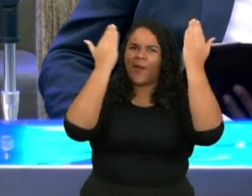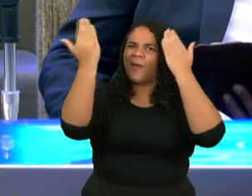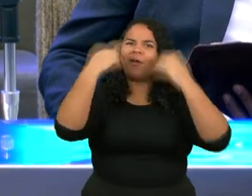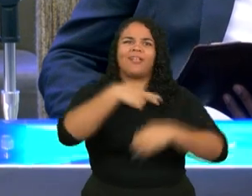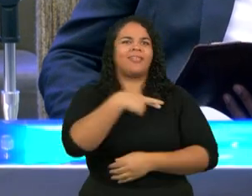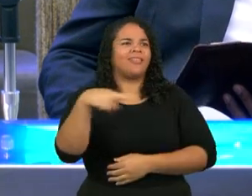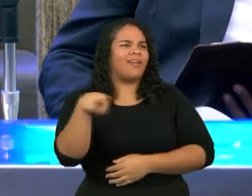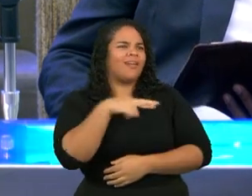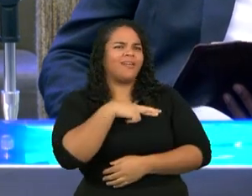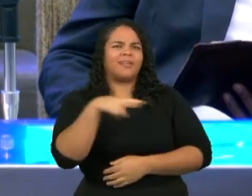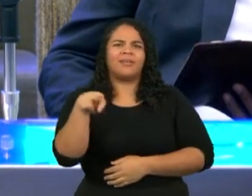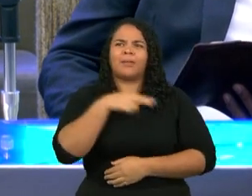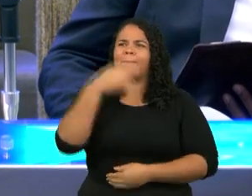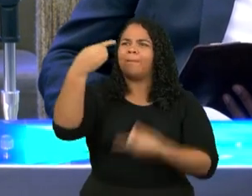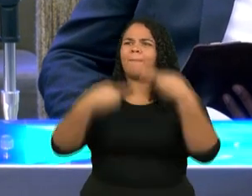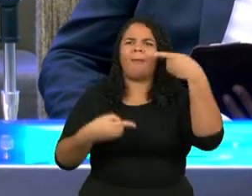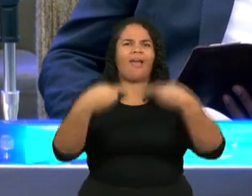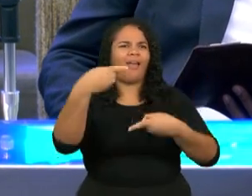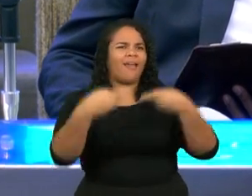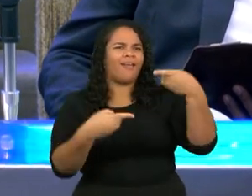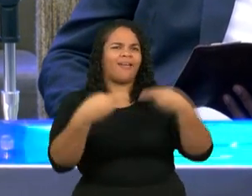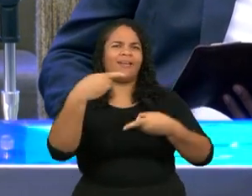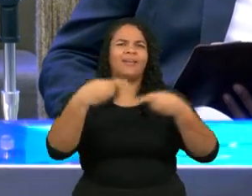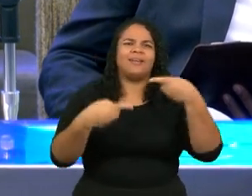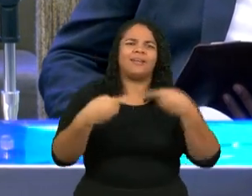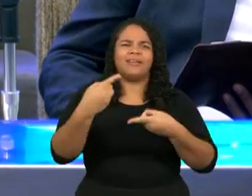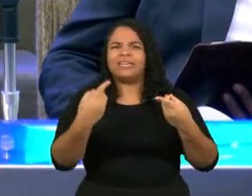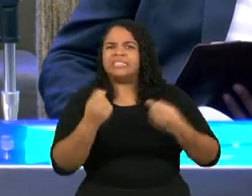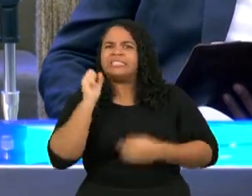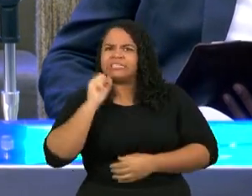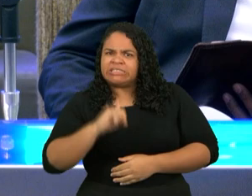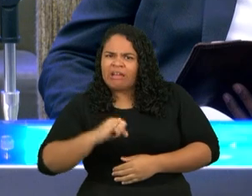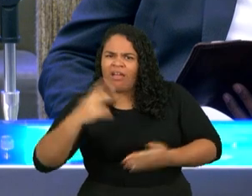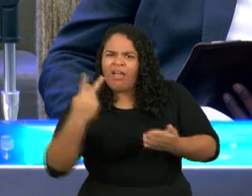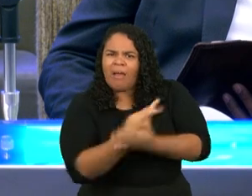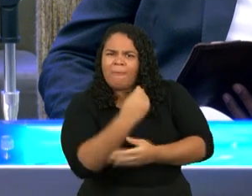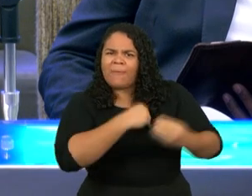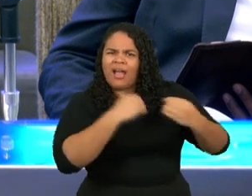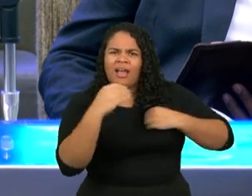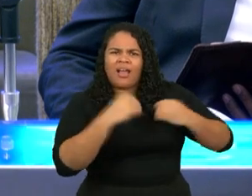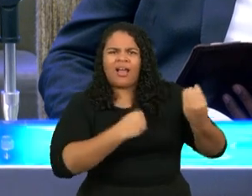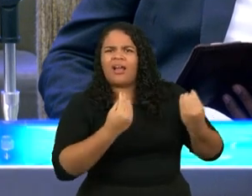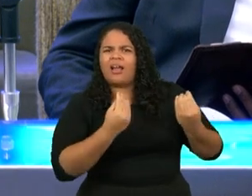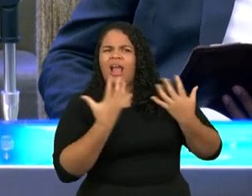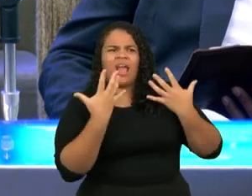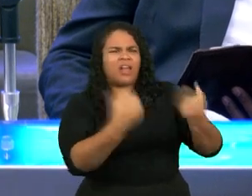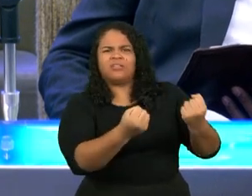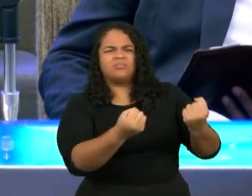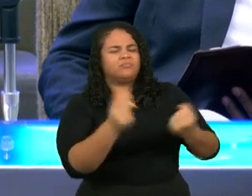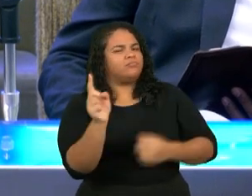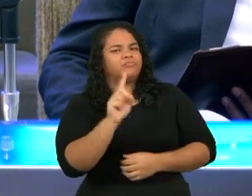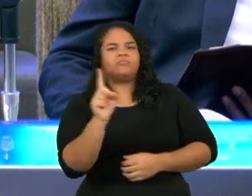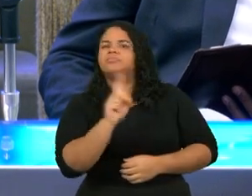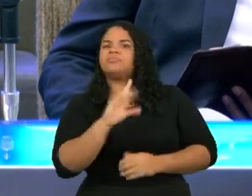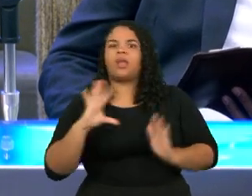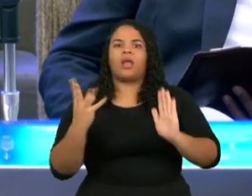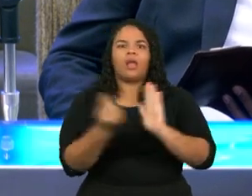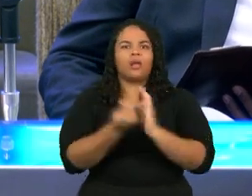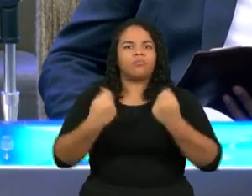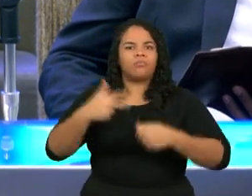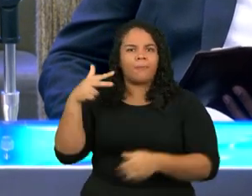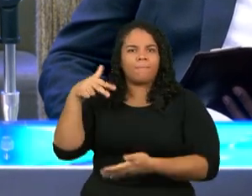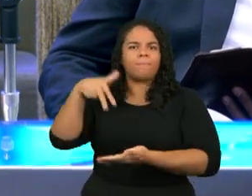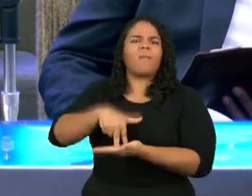religioso político a igreja posição dela é não concordo não concordo não